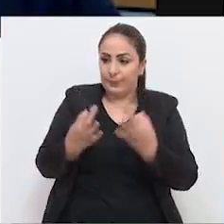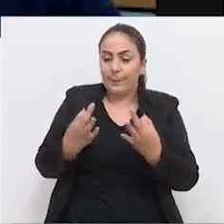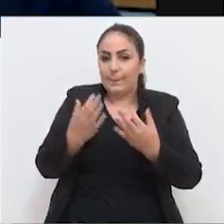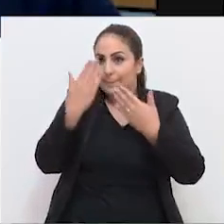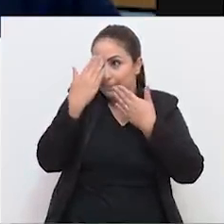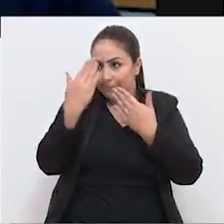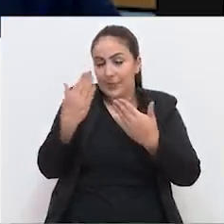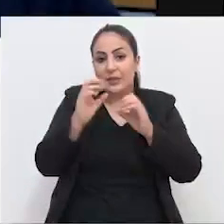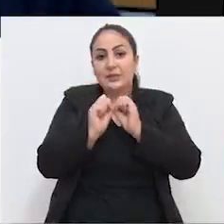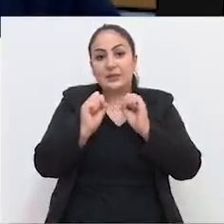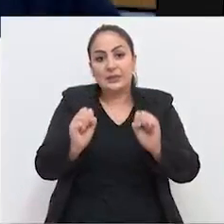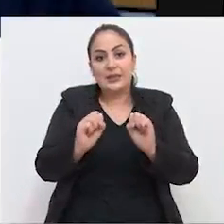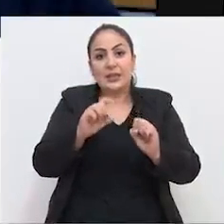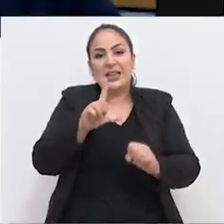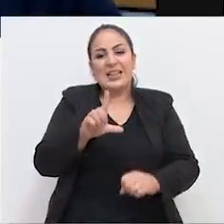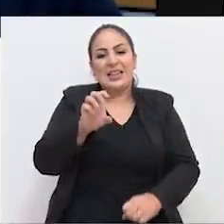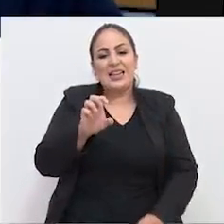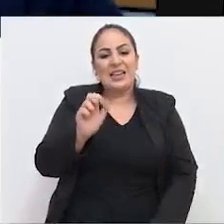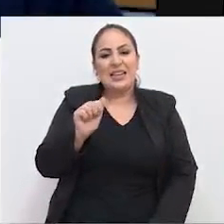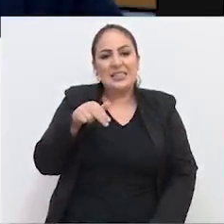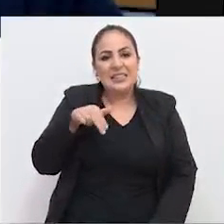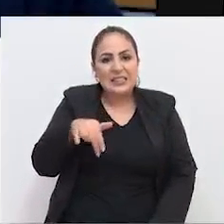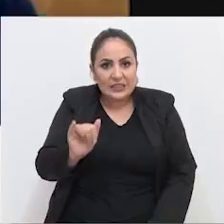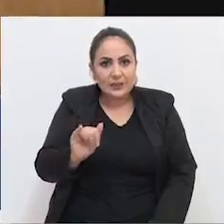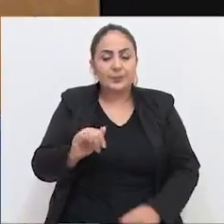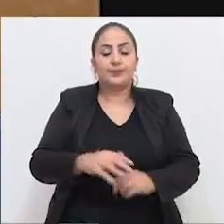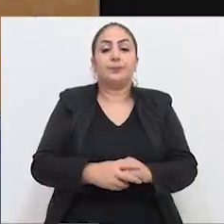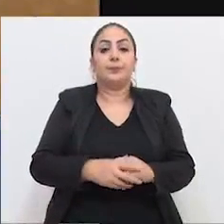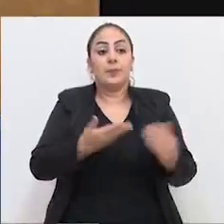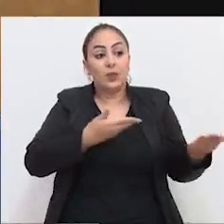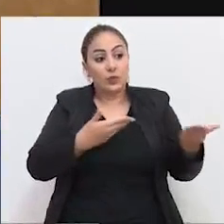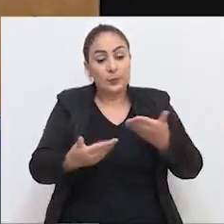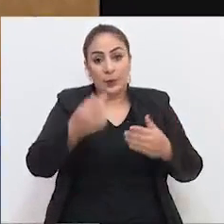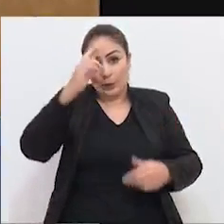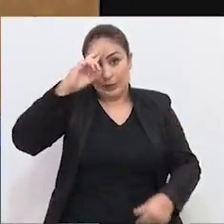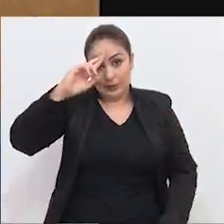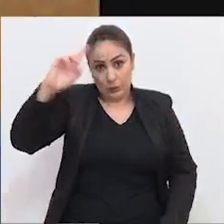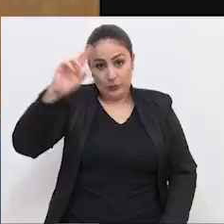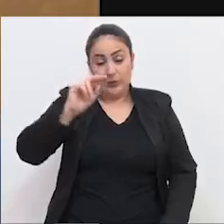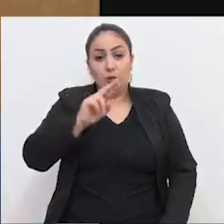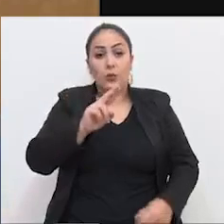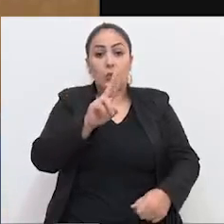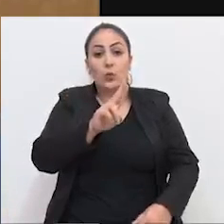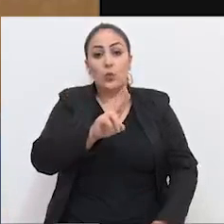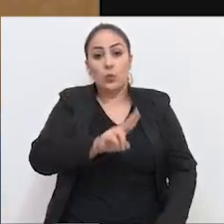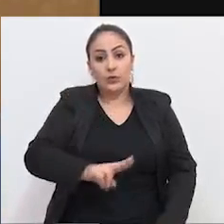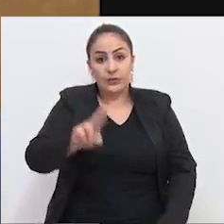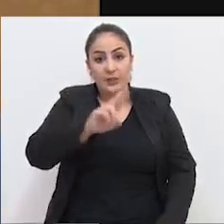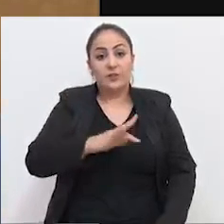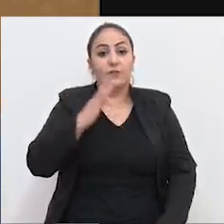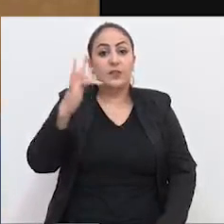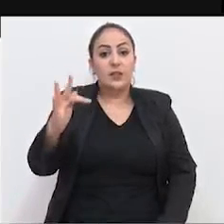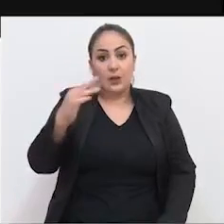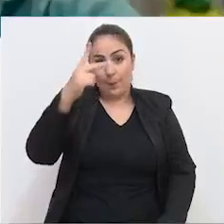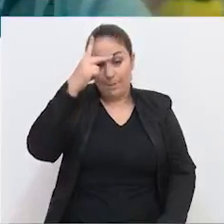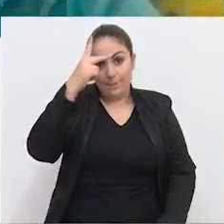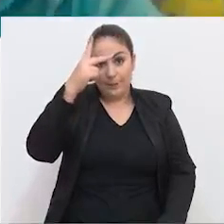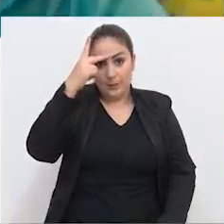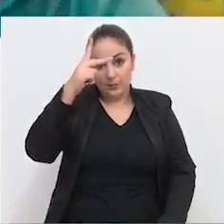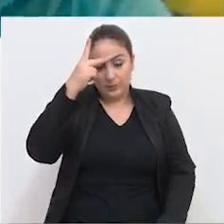Perfeito. Obrigado, secretária Leani. Vamos chamar, então, o reitor da Universidade Federal de Pelotas,